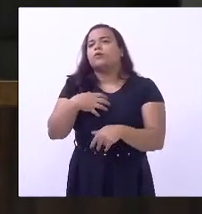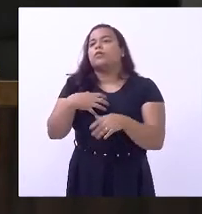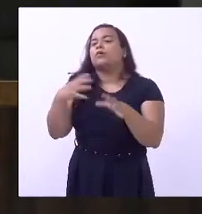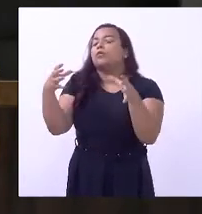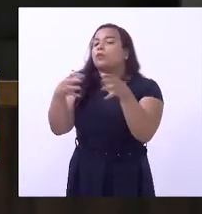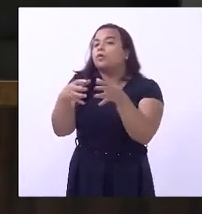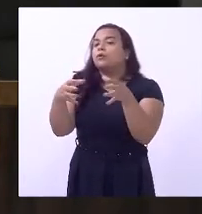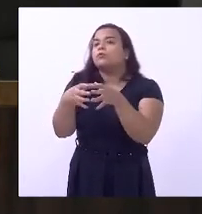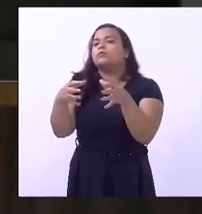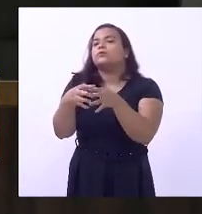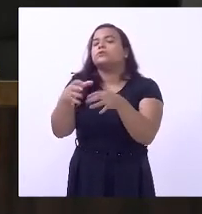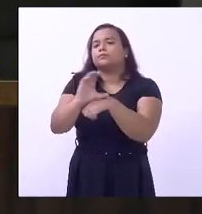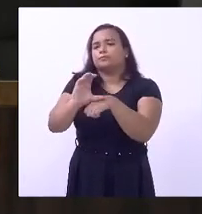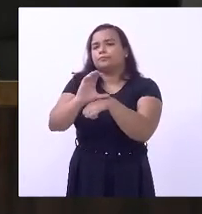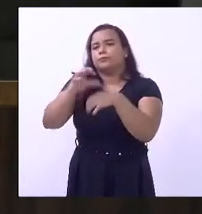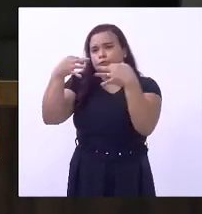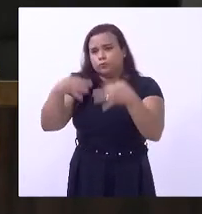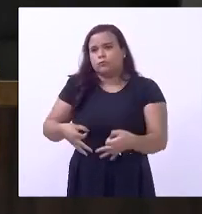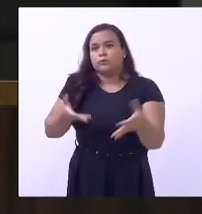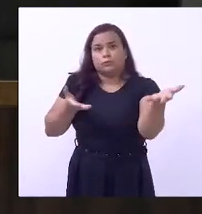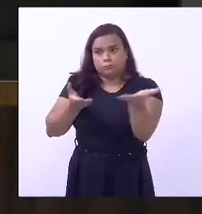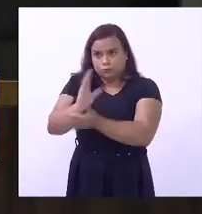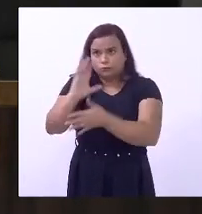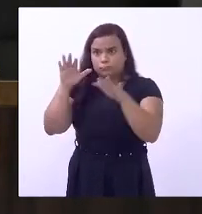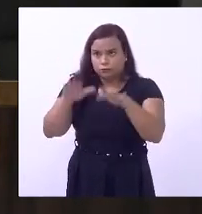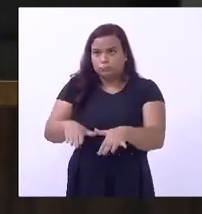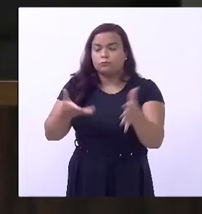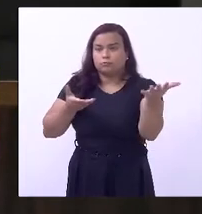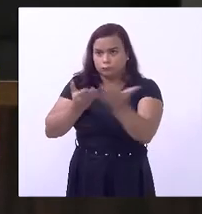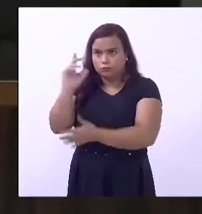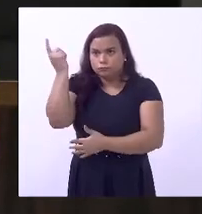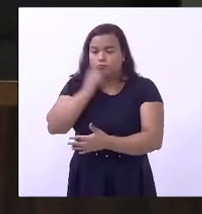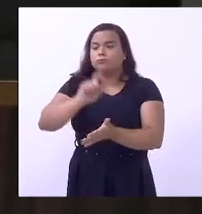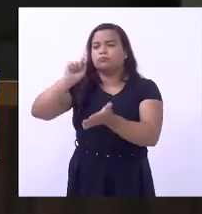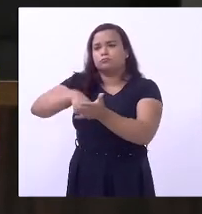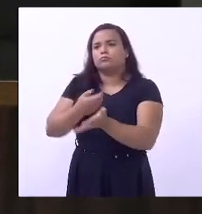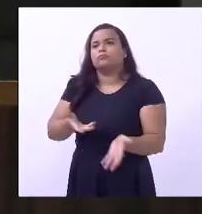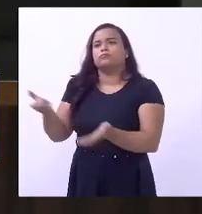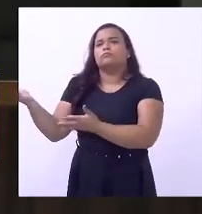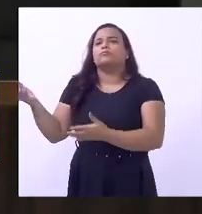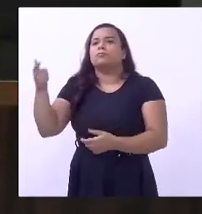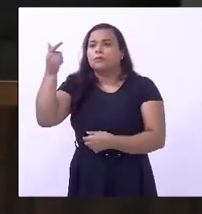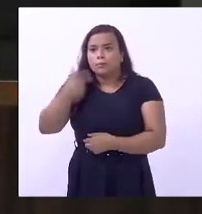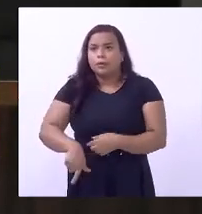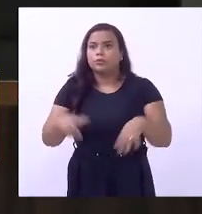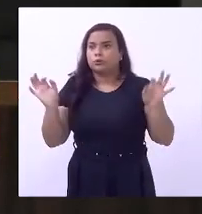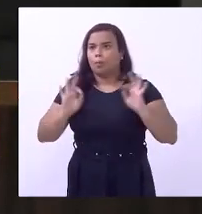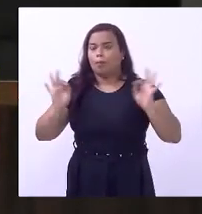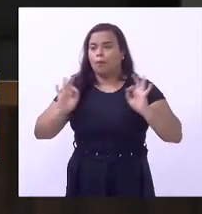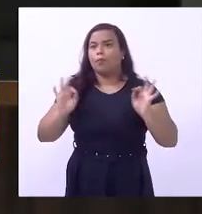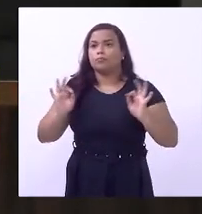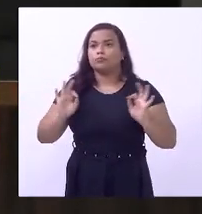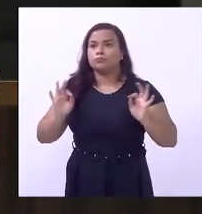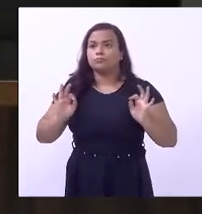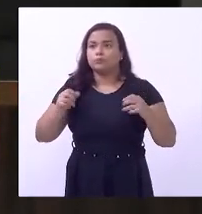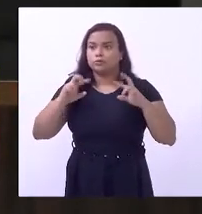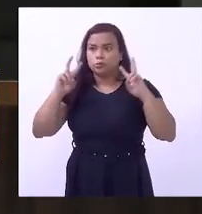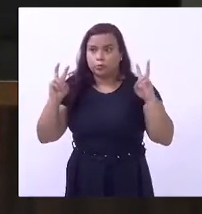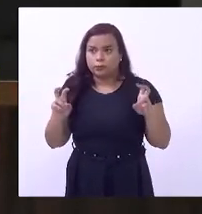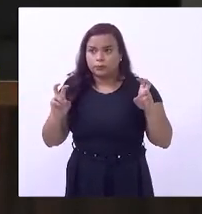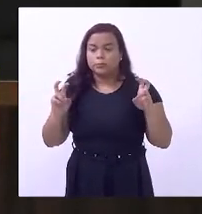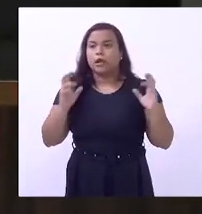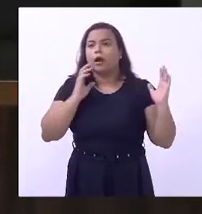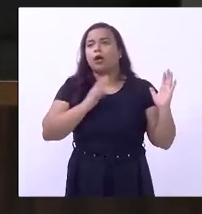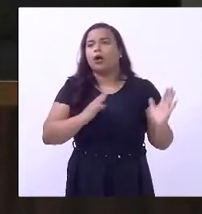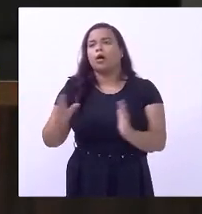Constituição e Justiça. Se os que aprovam permaneçam como estão aprovados, vai autógrafo. Nada mais a tratar na